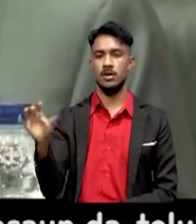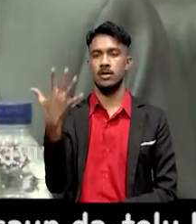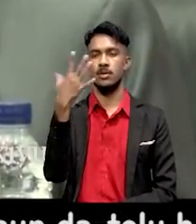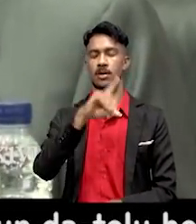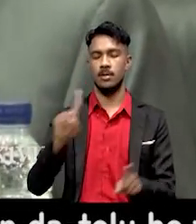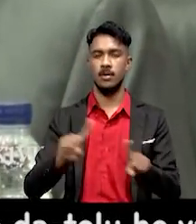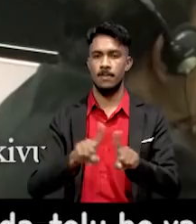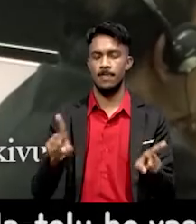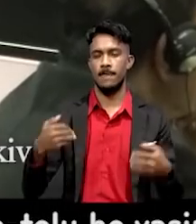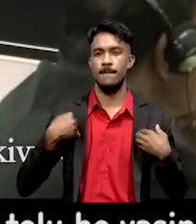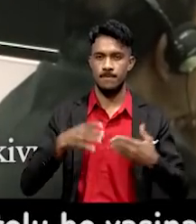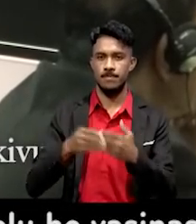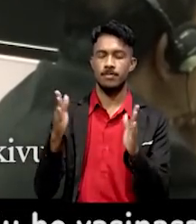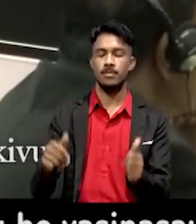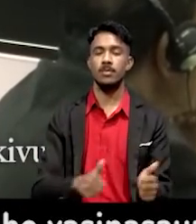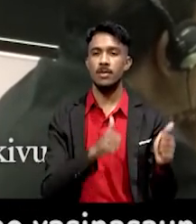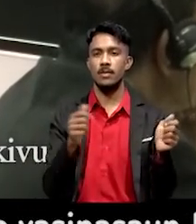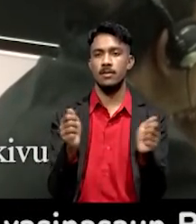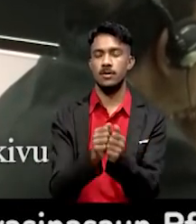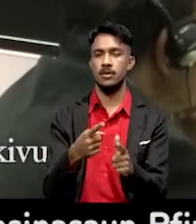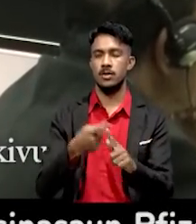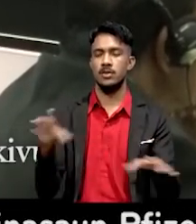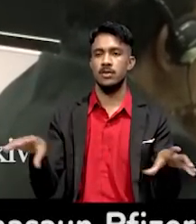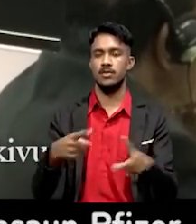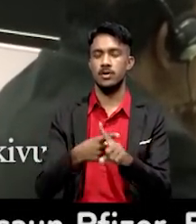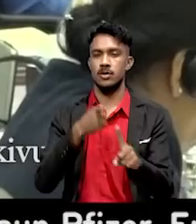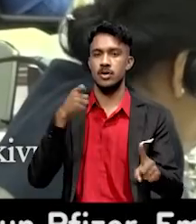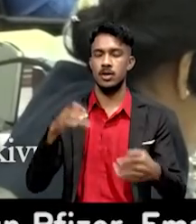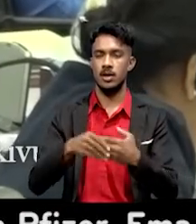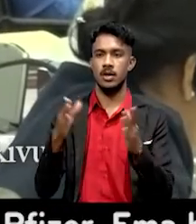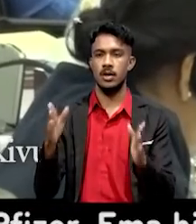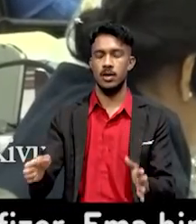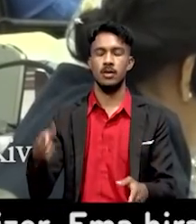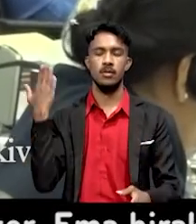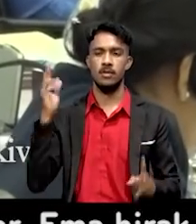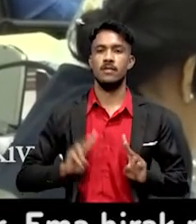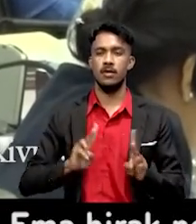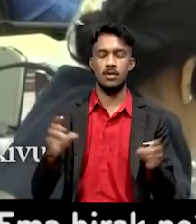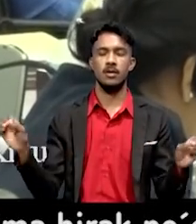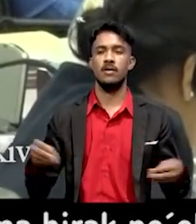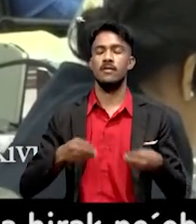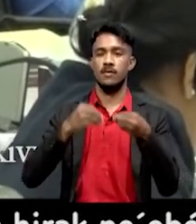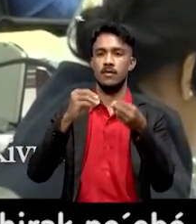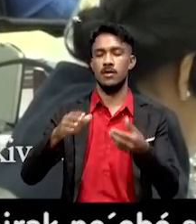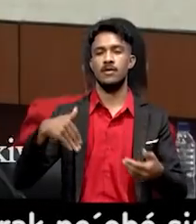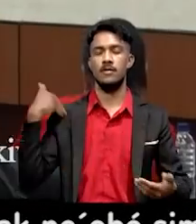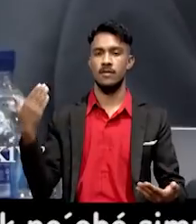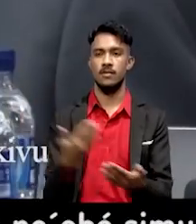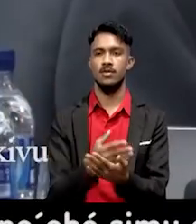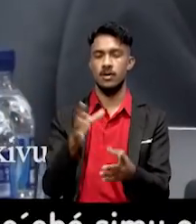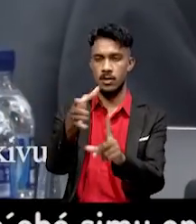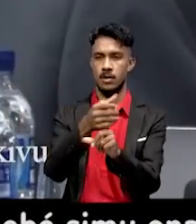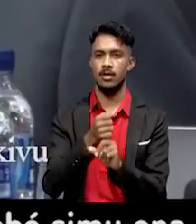sira tuir mai ocupa hotu husili de resistência nola fofatim ba geração fon sira atu kair ukun